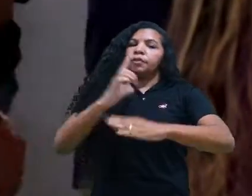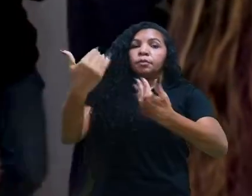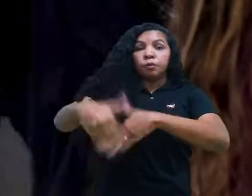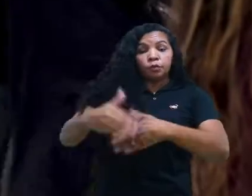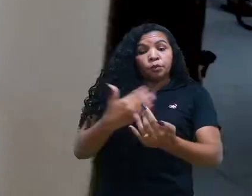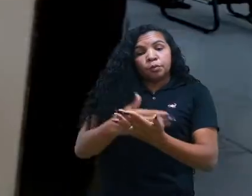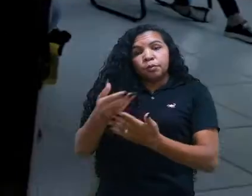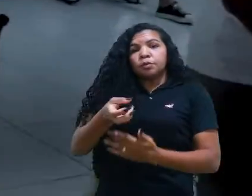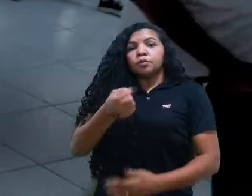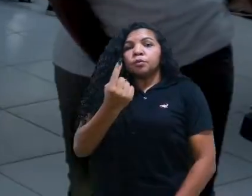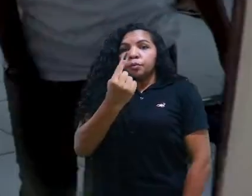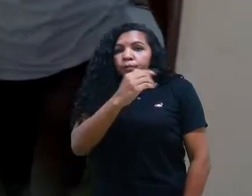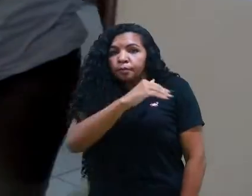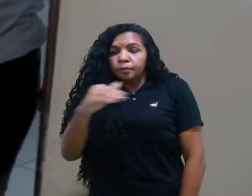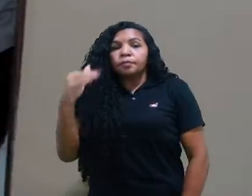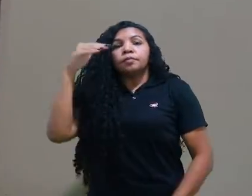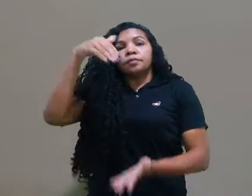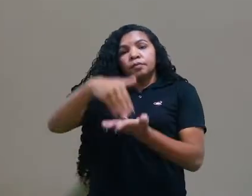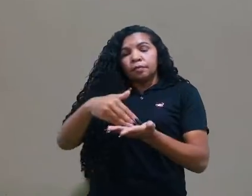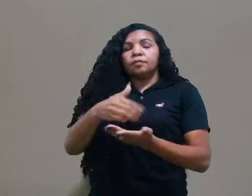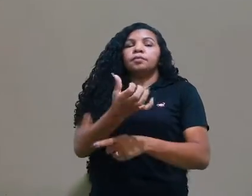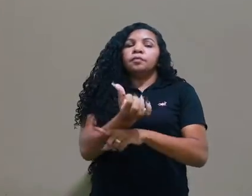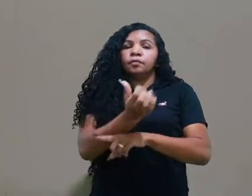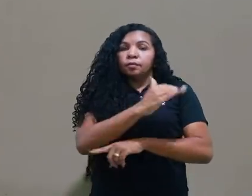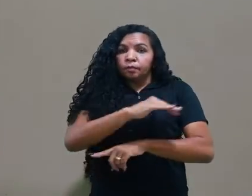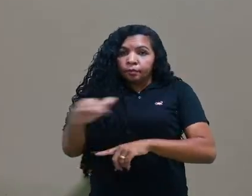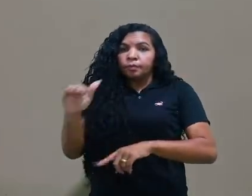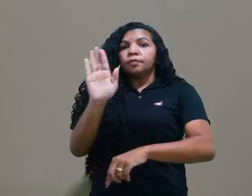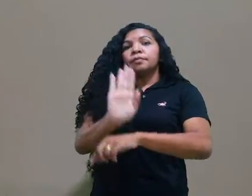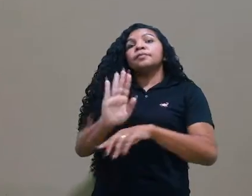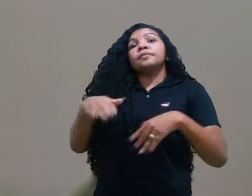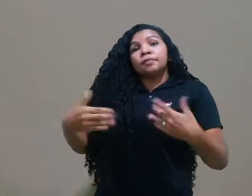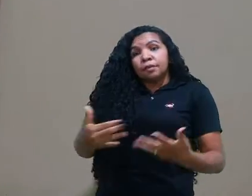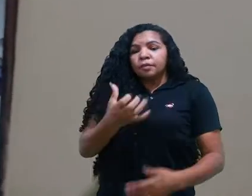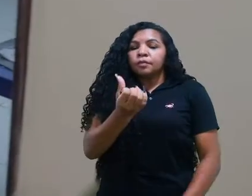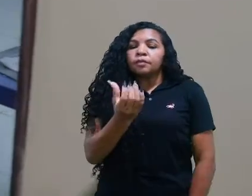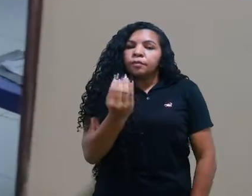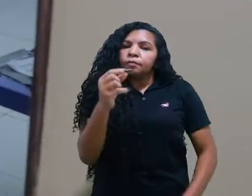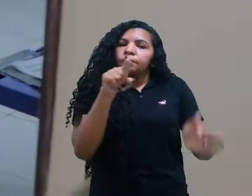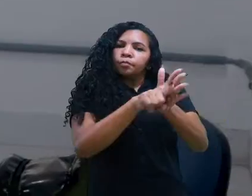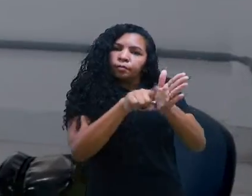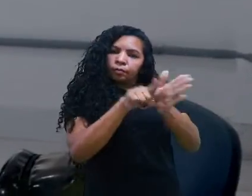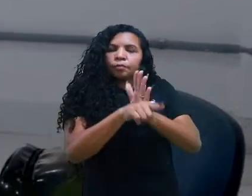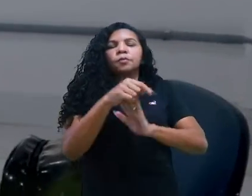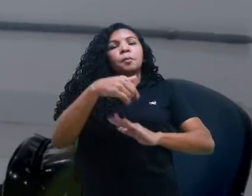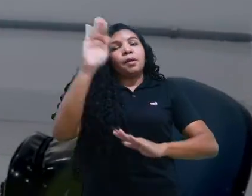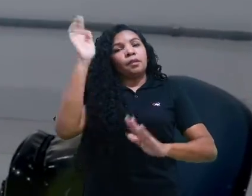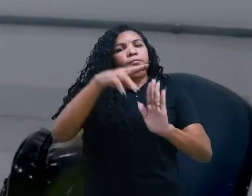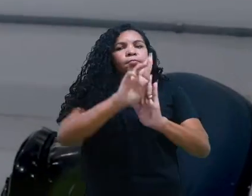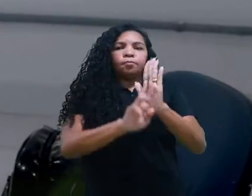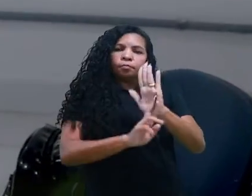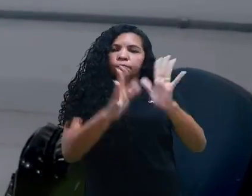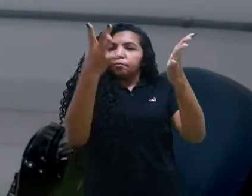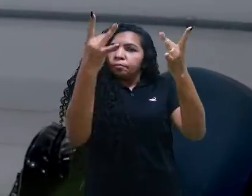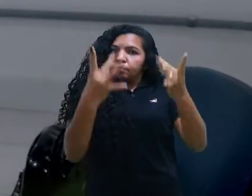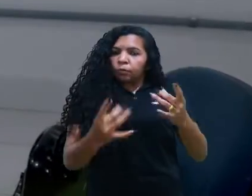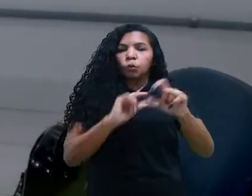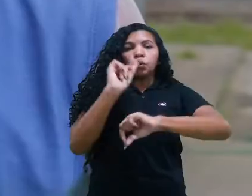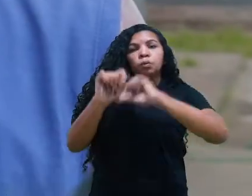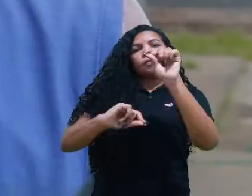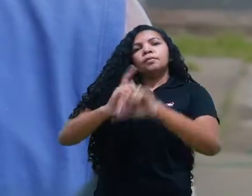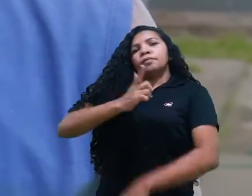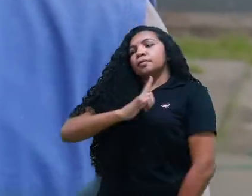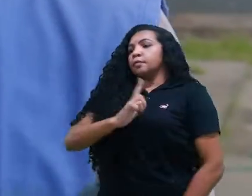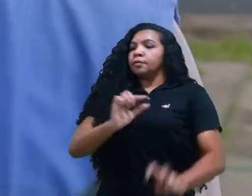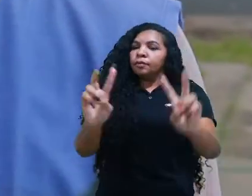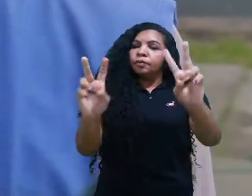13. Nosso processo começou às 13h30 e vai até às 18h30. Então, com 60 questões, mais produção textual.